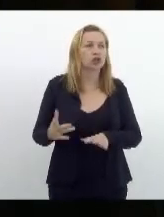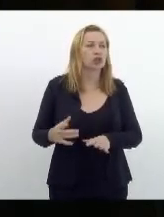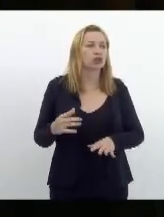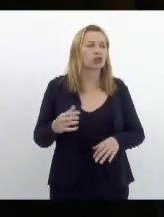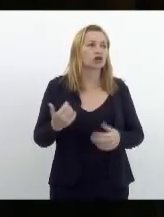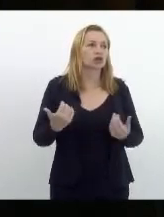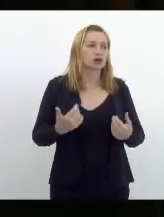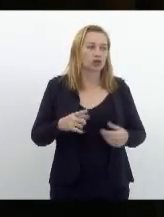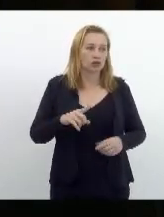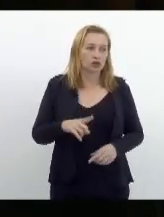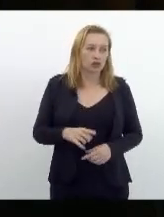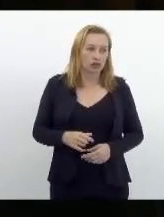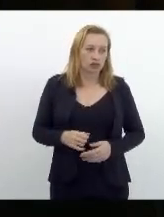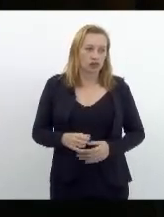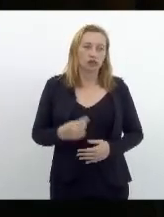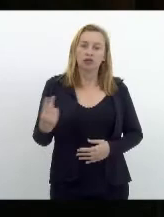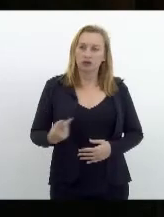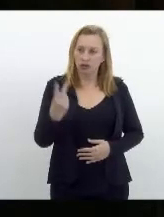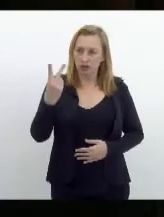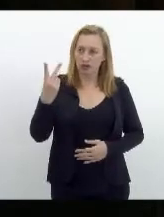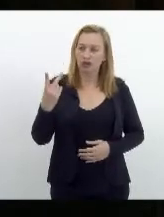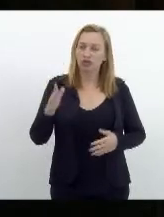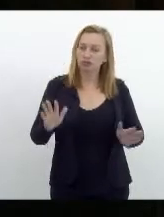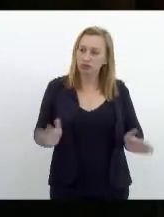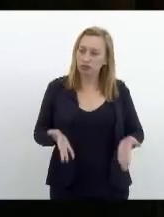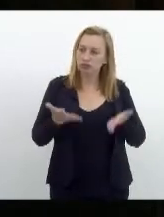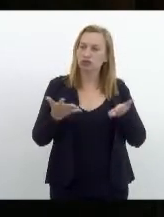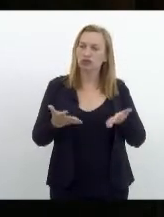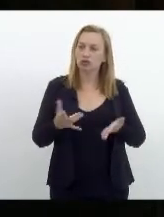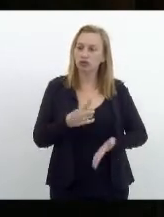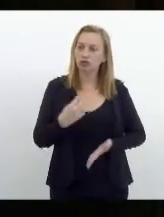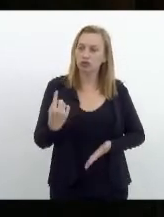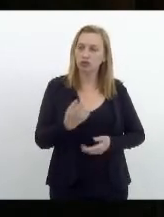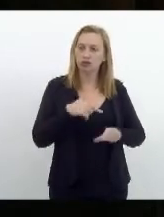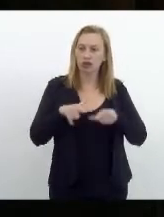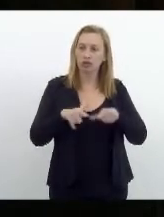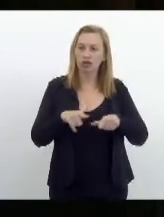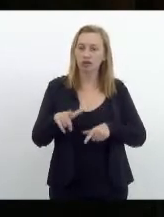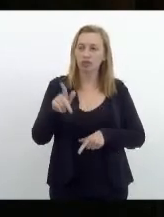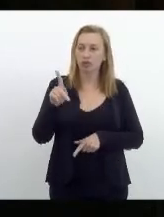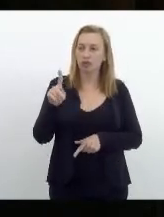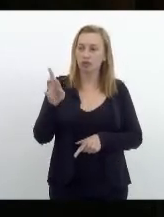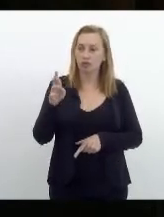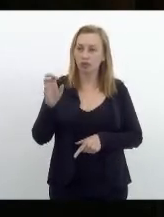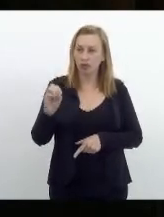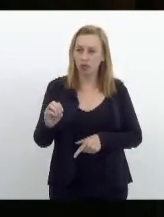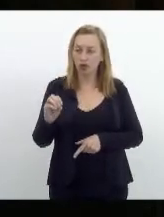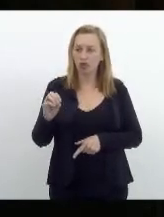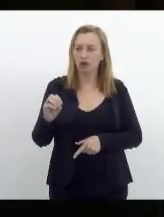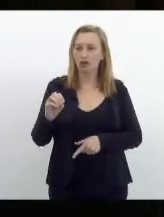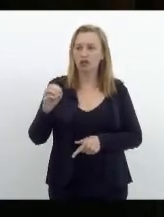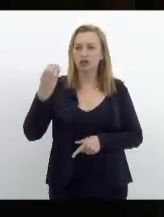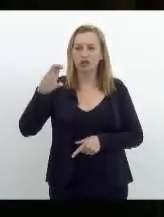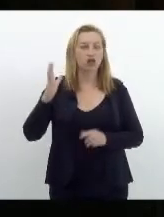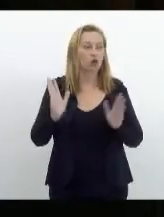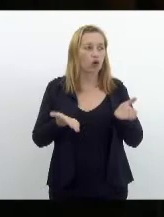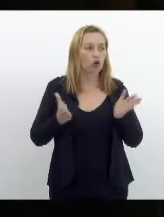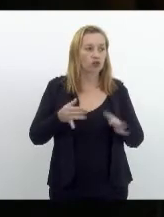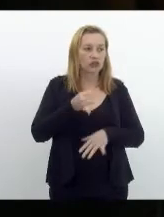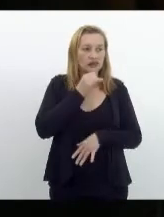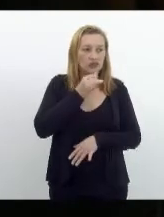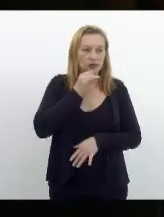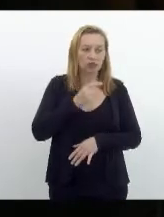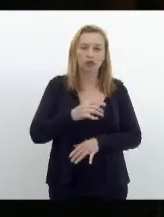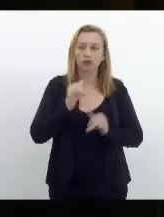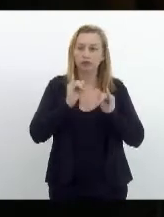valorizar e impulsionar esse tipo de ação pró-ciência. Hoje, por exemplo, foi